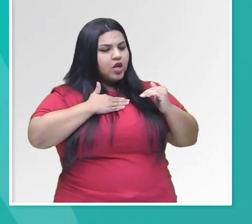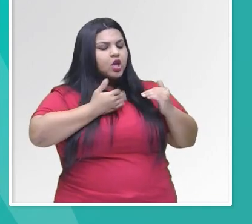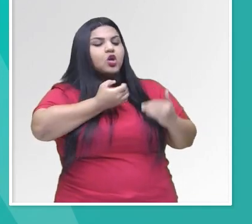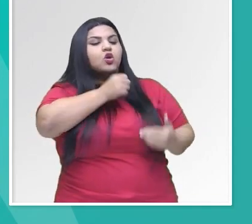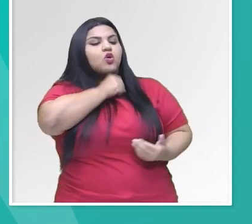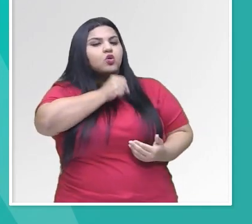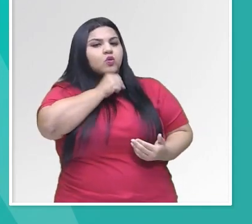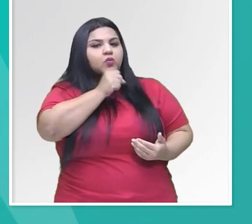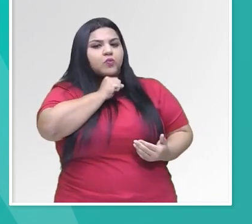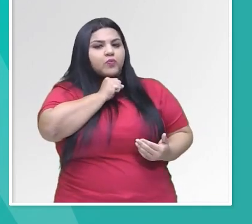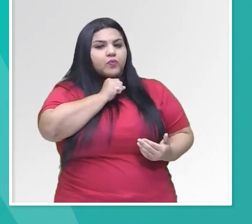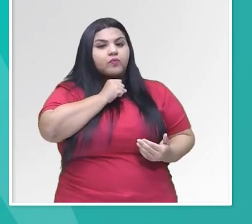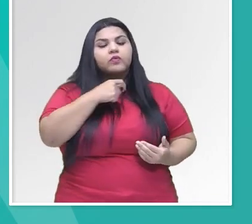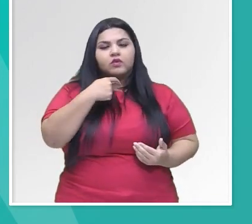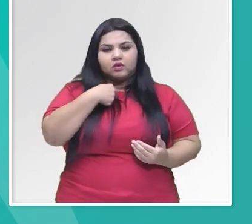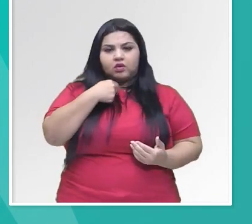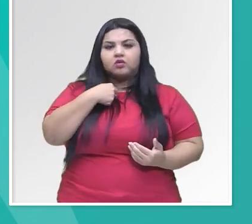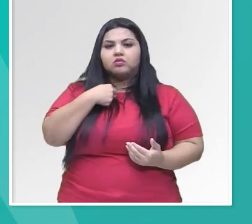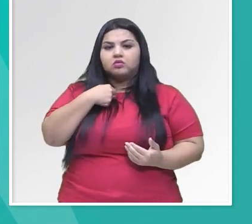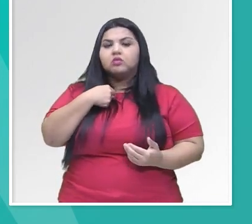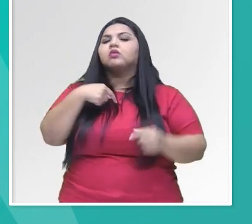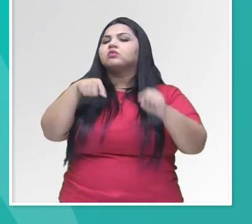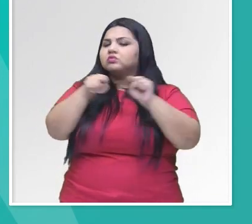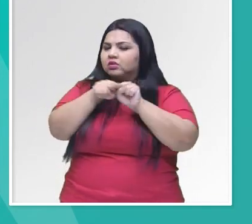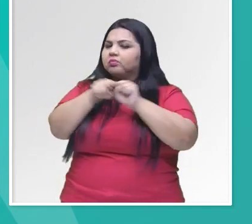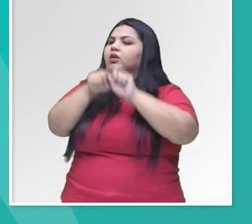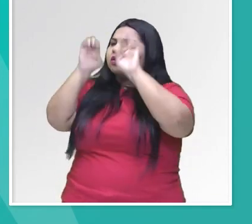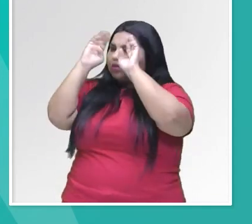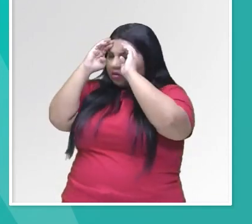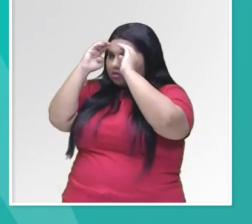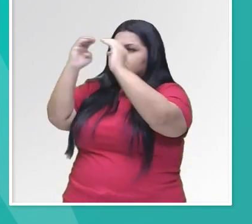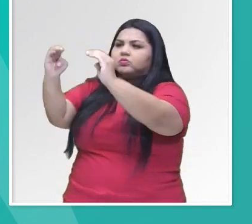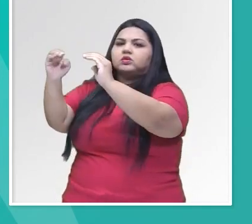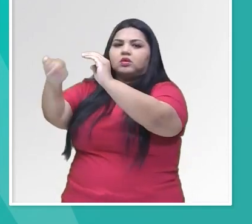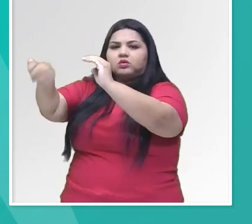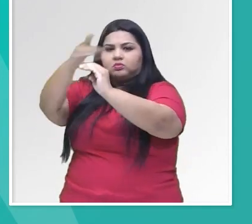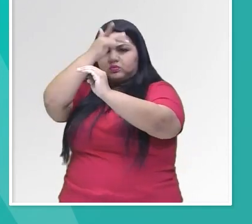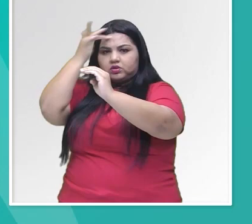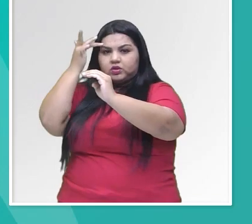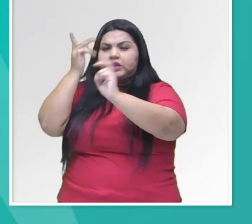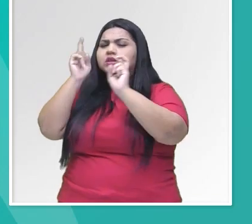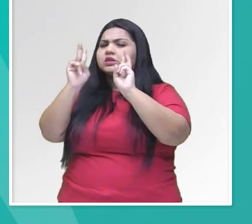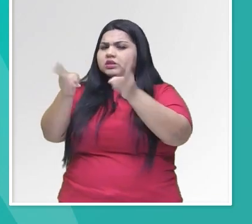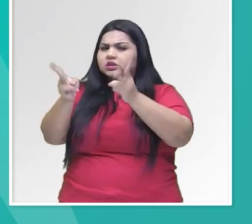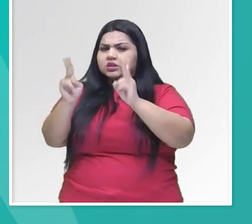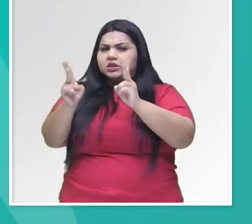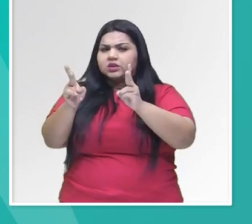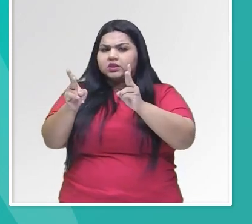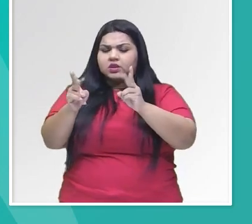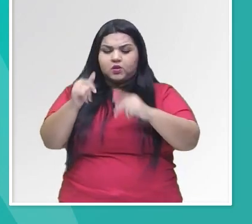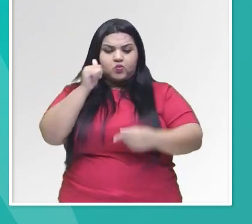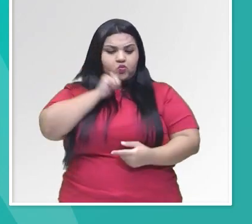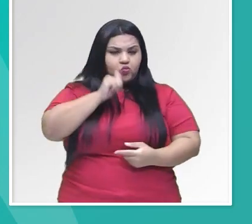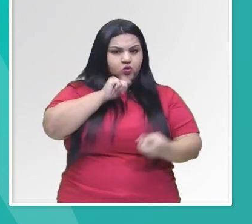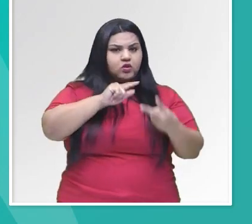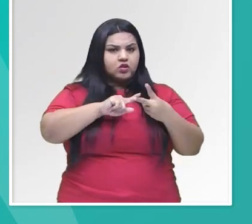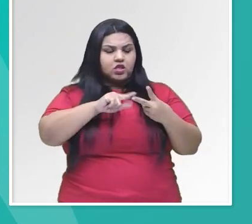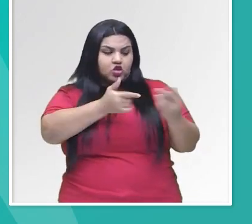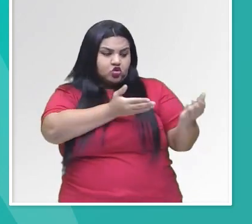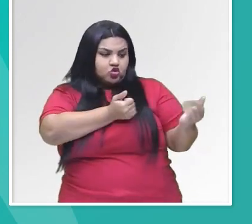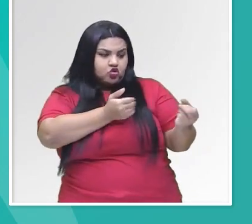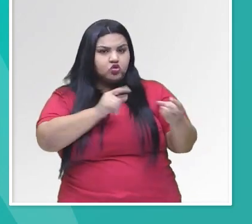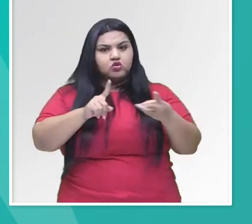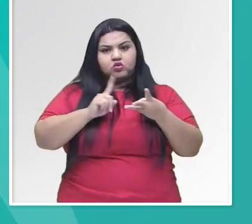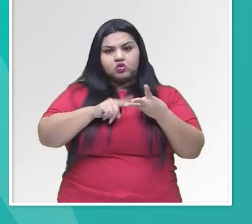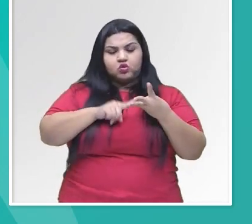idoso, eu respeitarei o outro. E todos esses que eu coloquei aí, a mulher, o